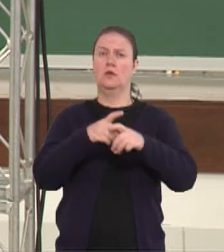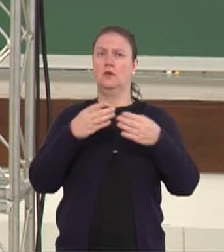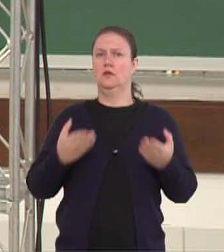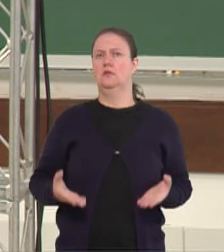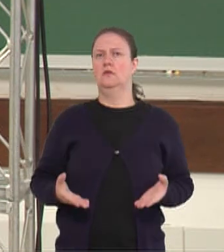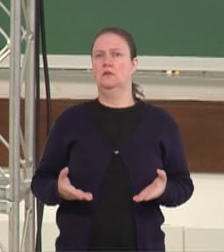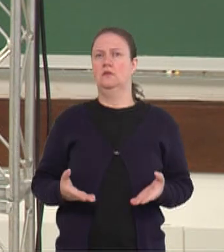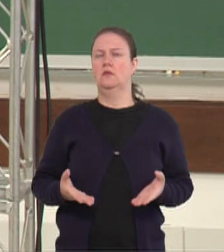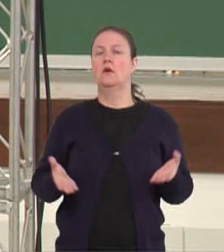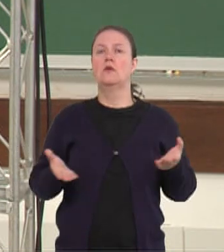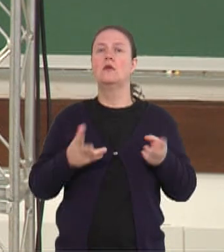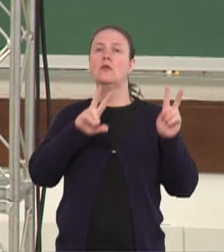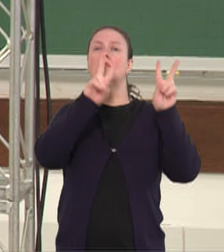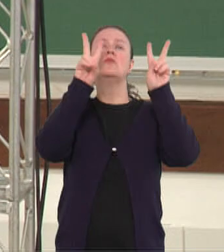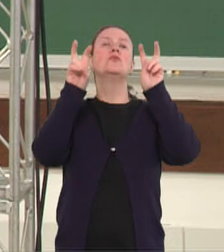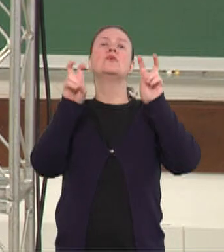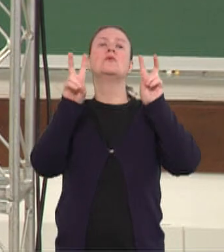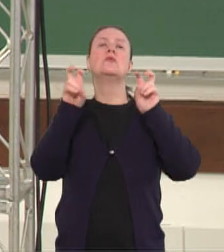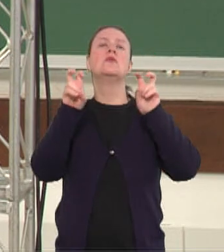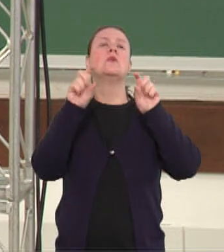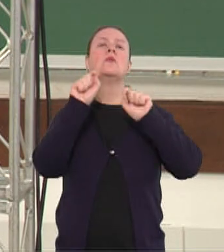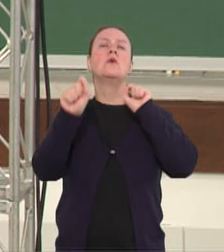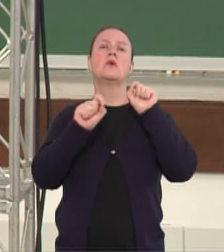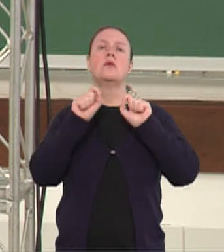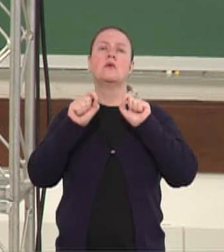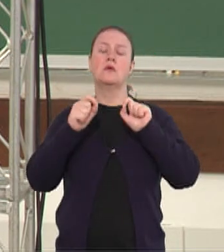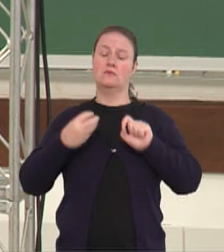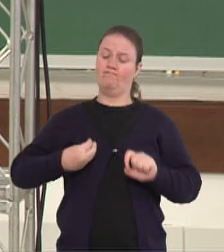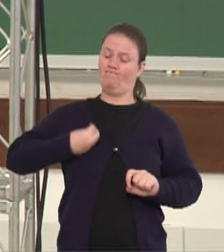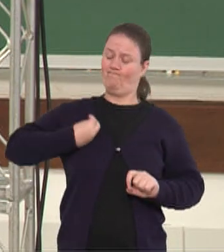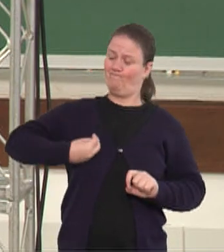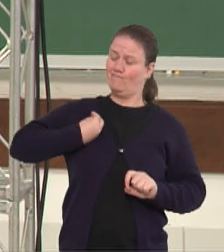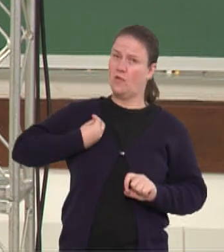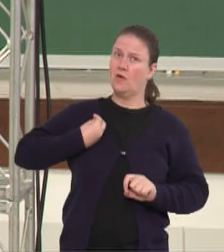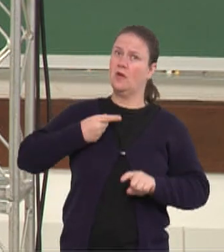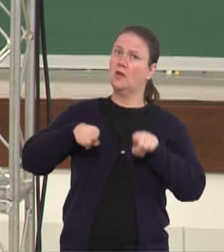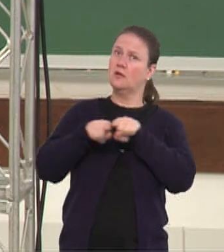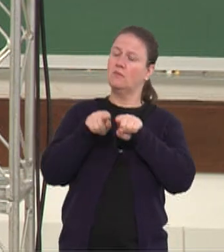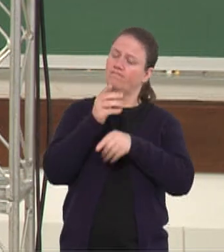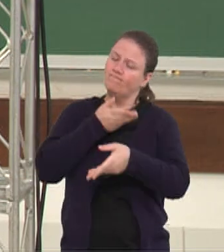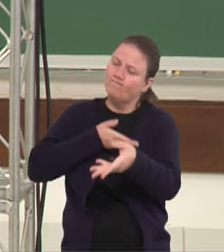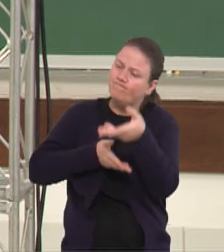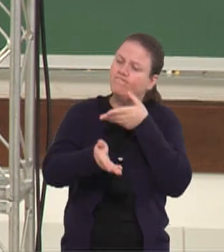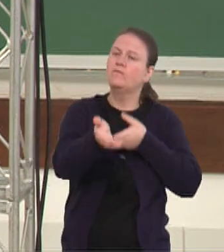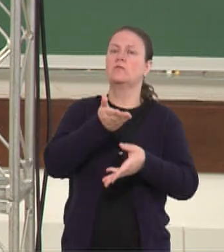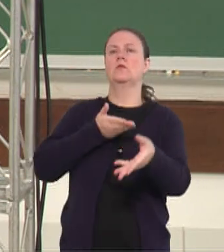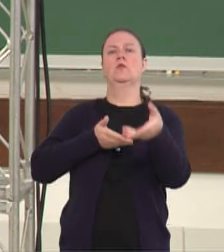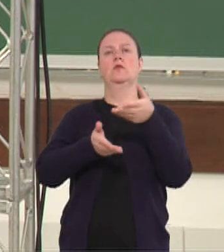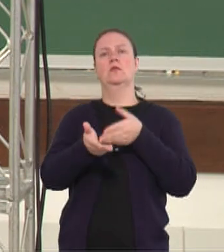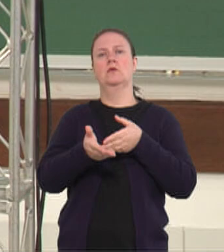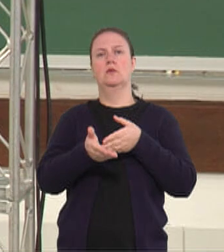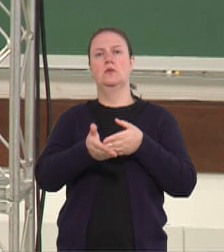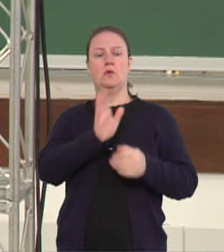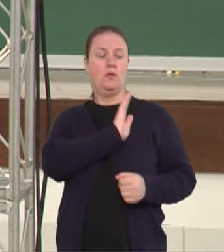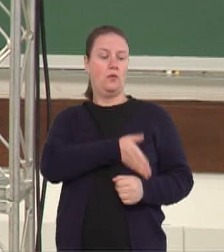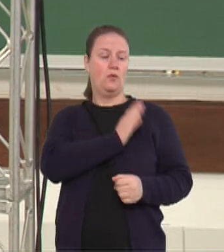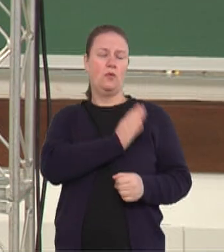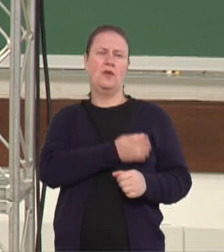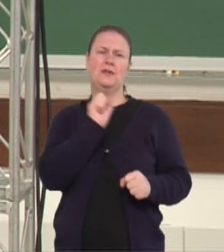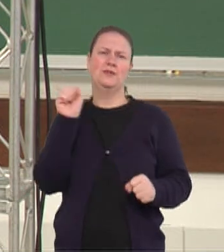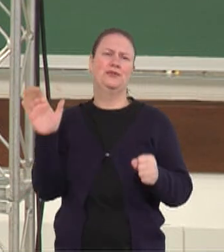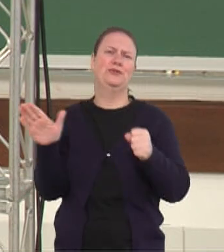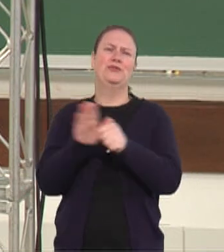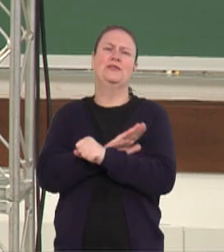conviver. Sejamos pessoas boas para conviver bem. E aí, um coraçãozinho cheio de esperança para